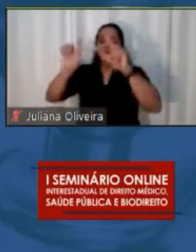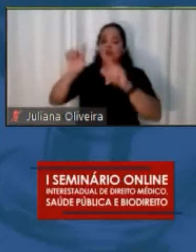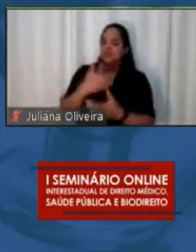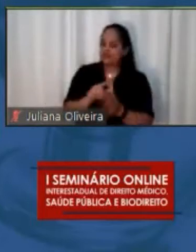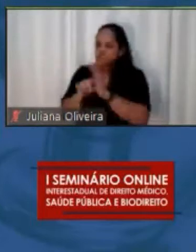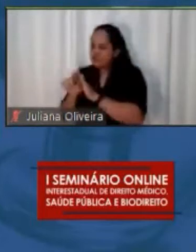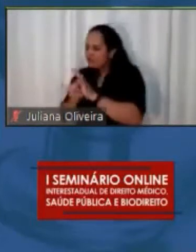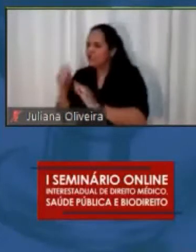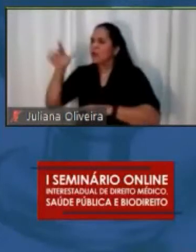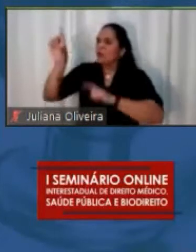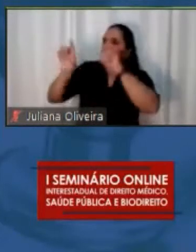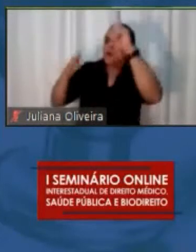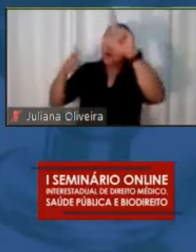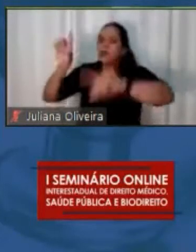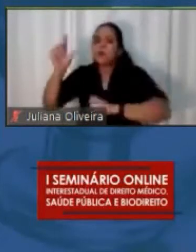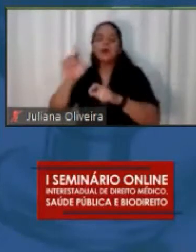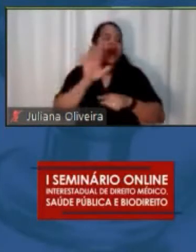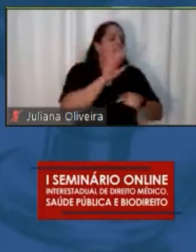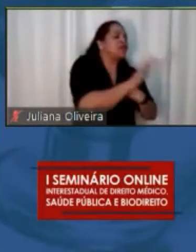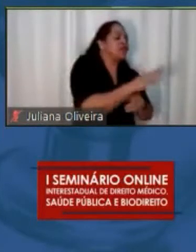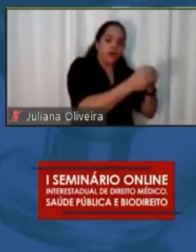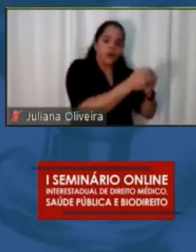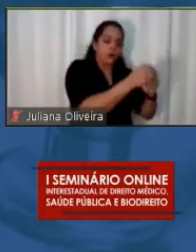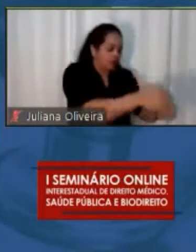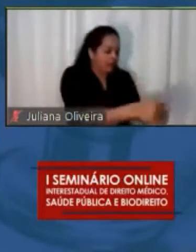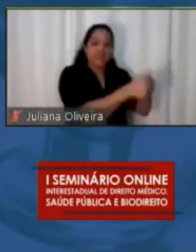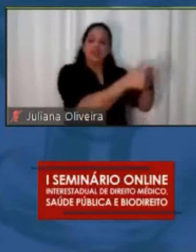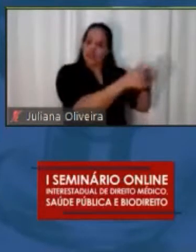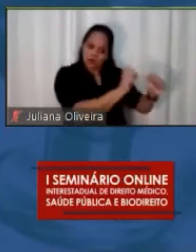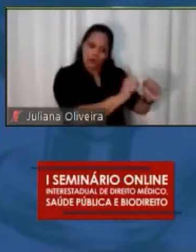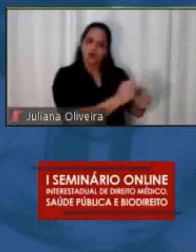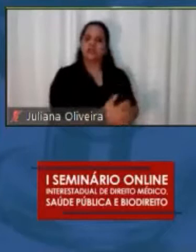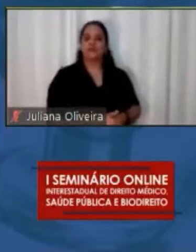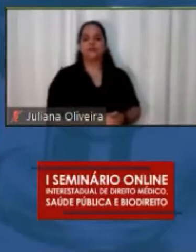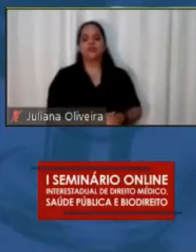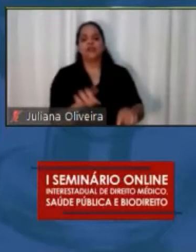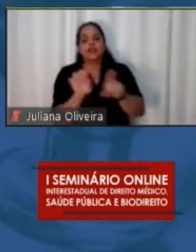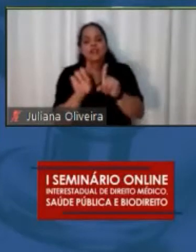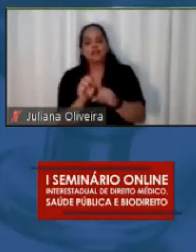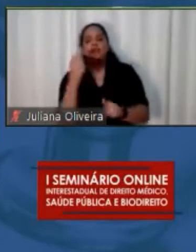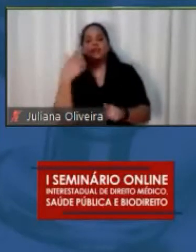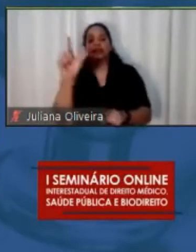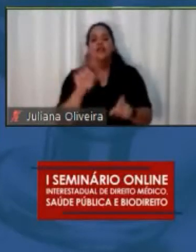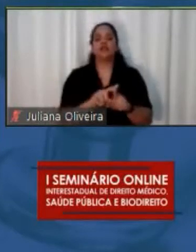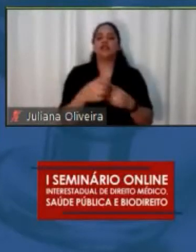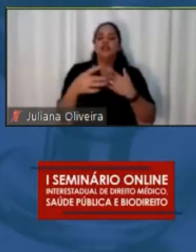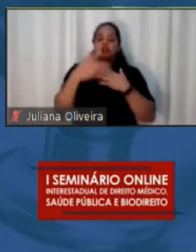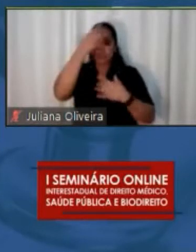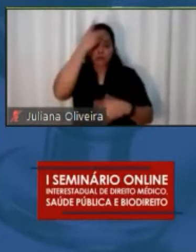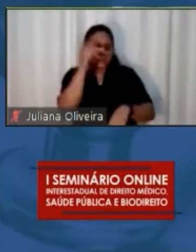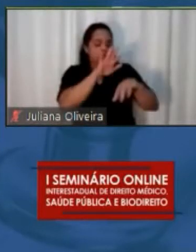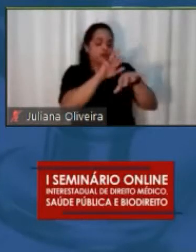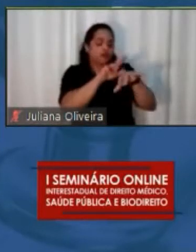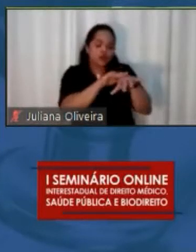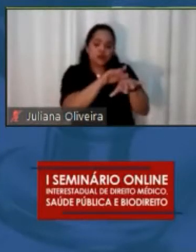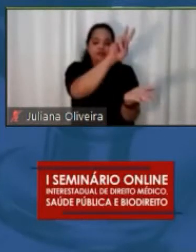Esse paciente poderá se beneficiar dela. Ou, ao contrário, o paciente poderá aceitar uma transfusão de sangue e arcará com